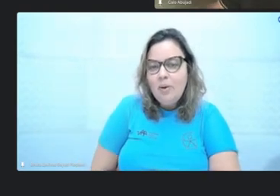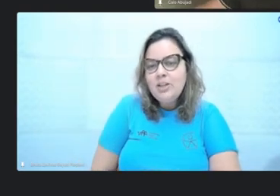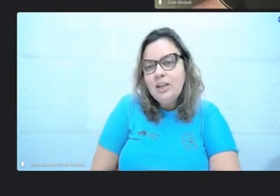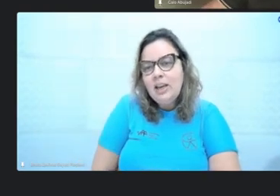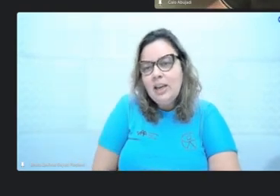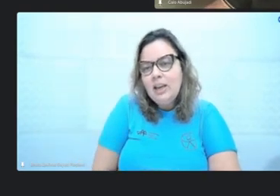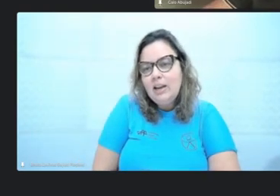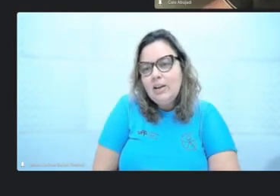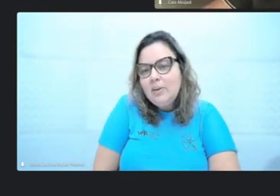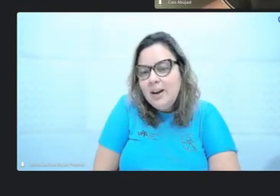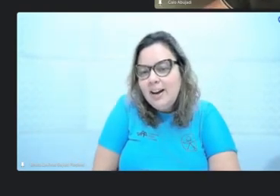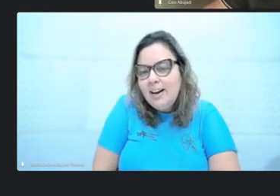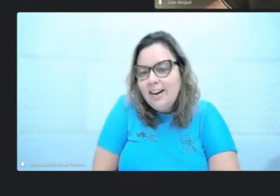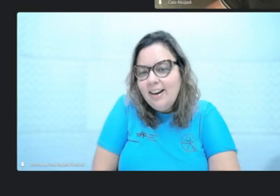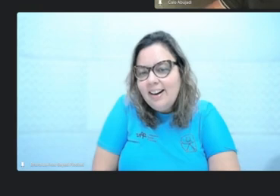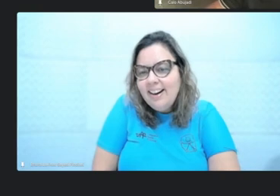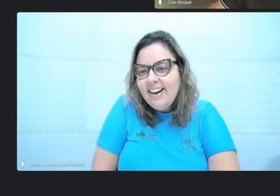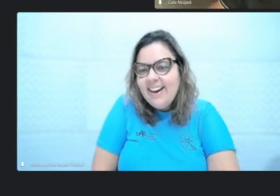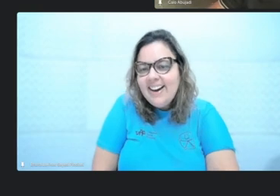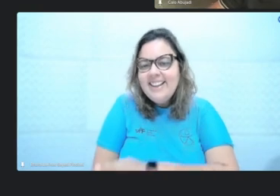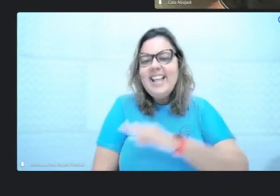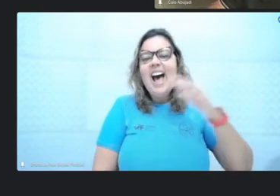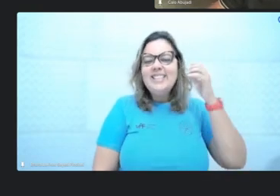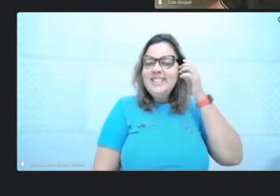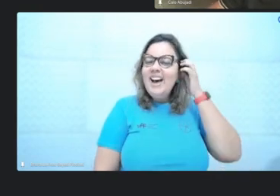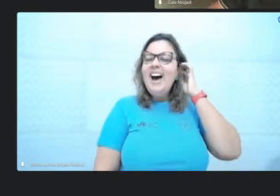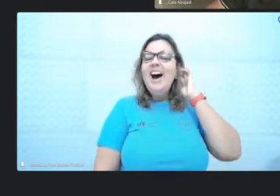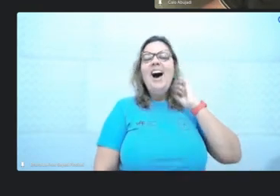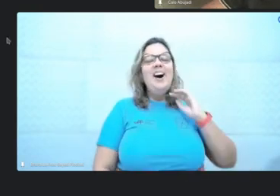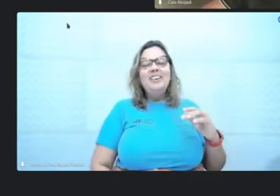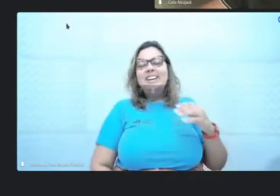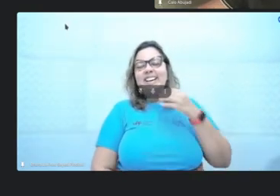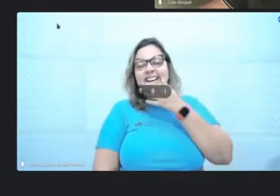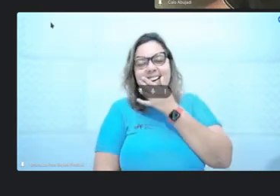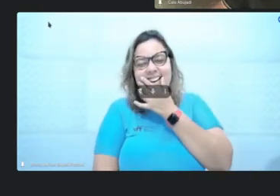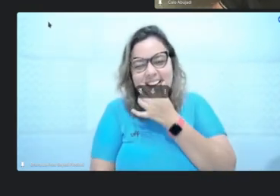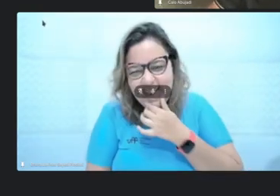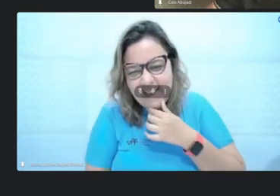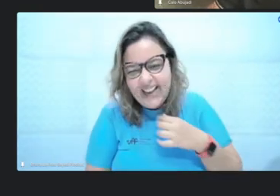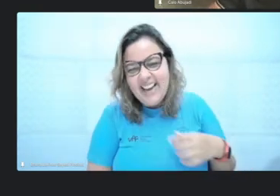Bom, eu acho que... Ô, professora, doutora Bruna, não é isso? Ah, não!